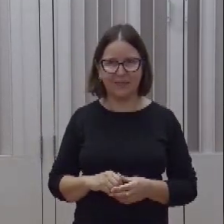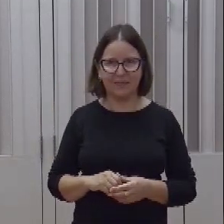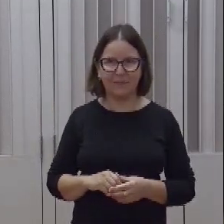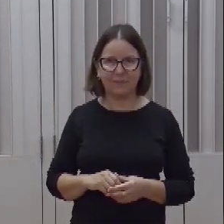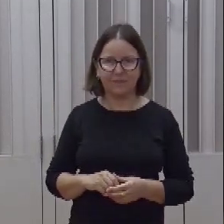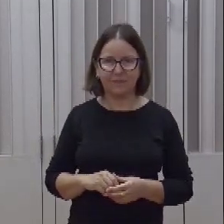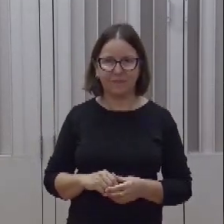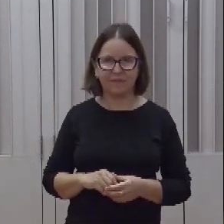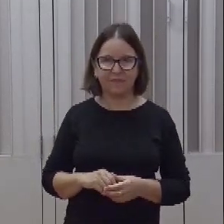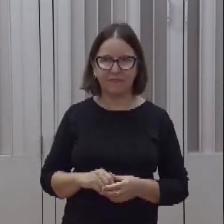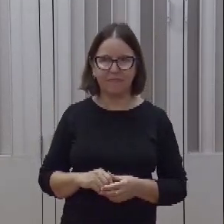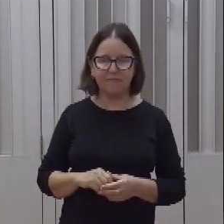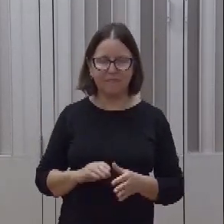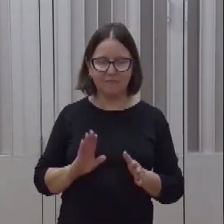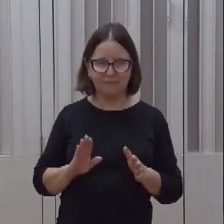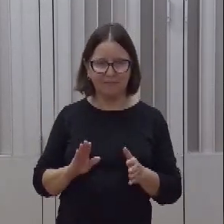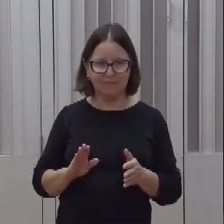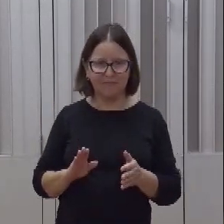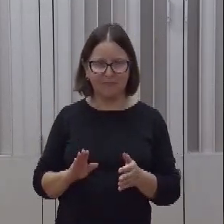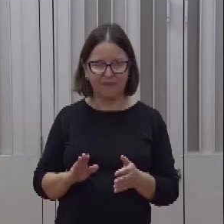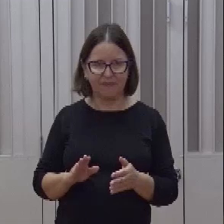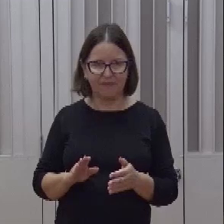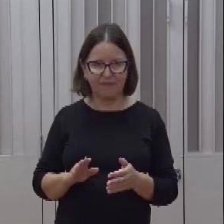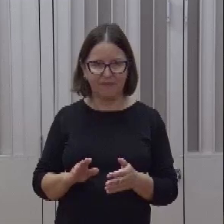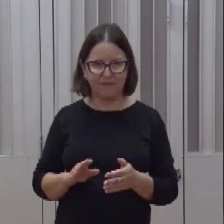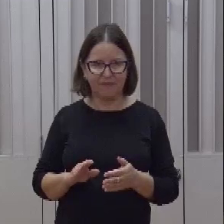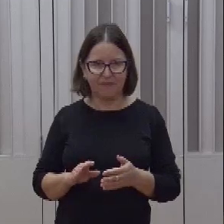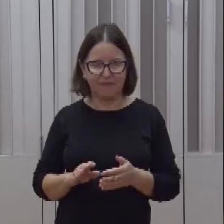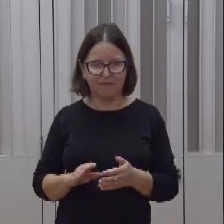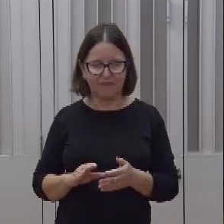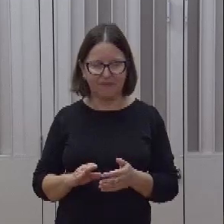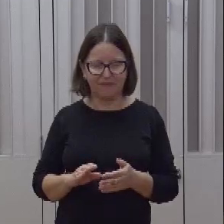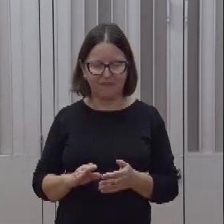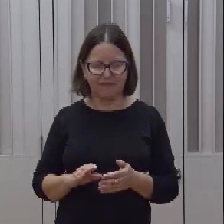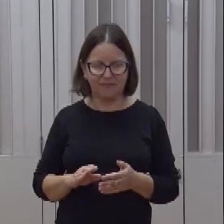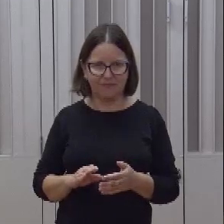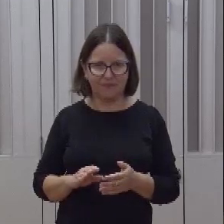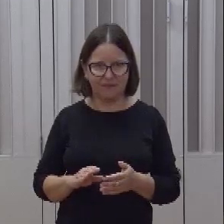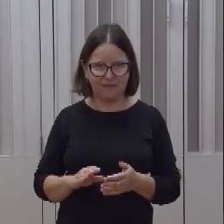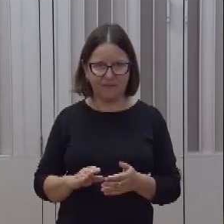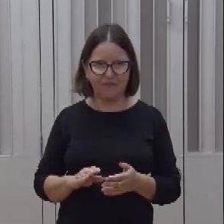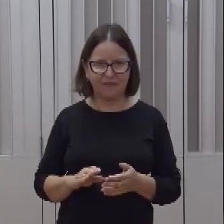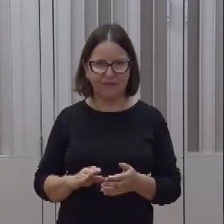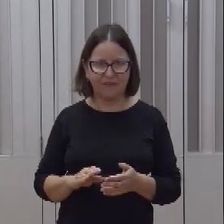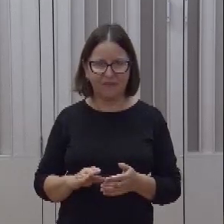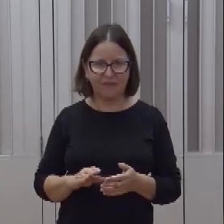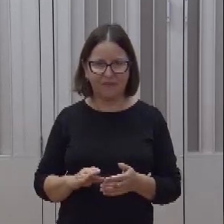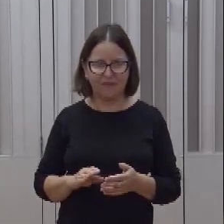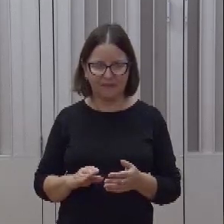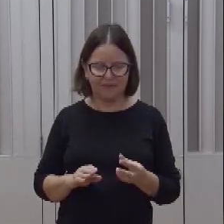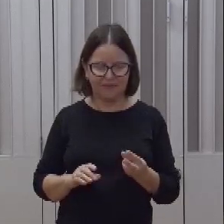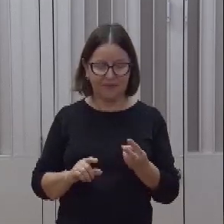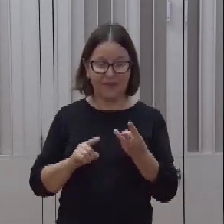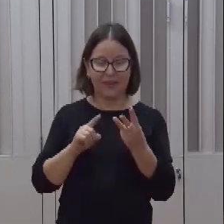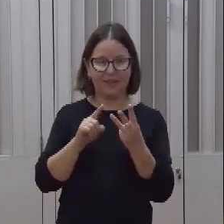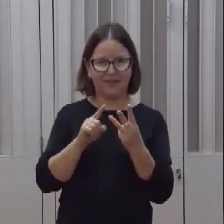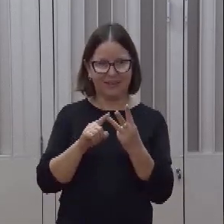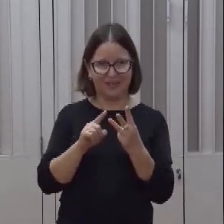Eu vou caminhar um pouquinho mais para frente, para a terceira posição,